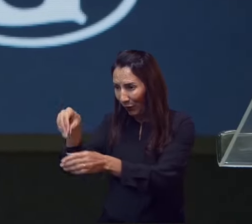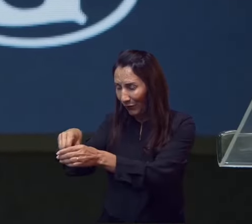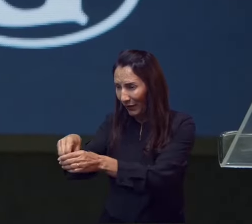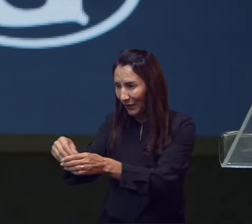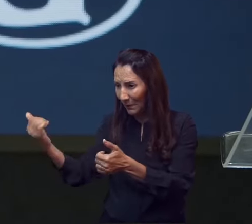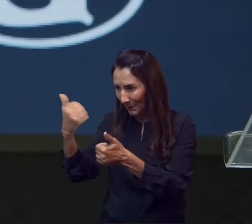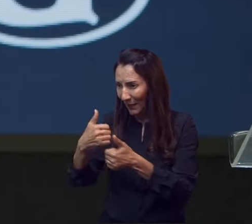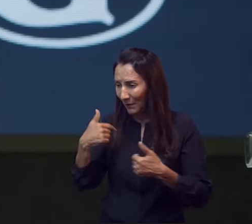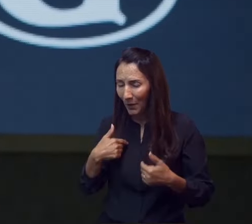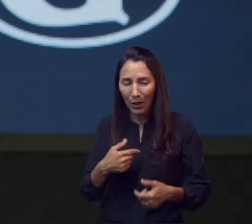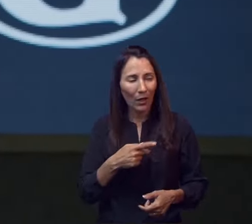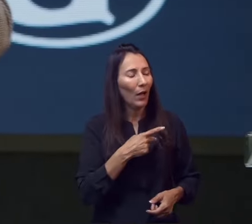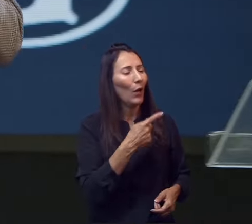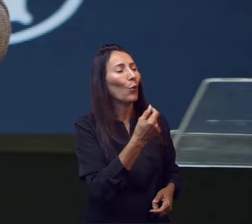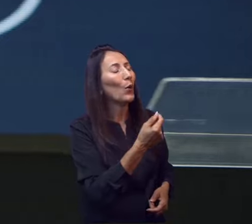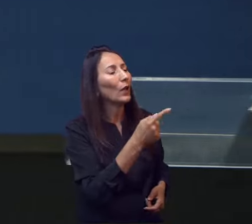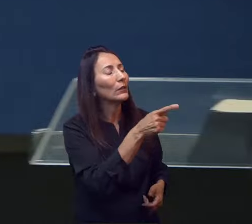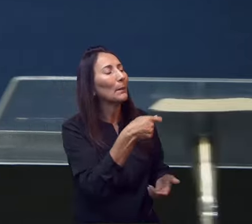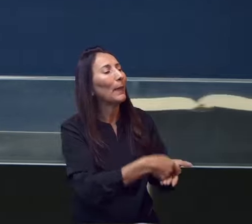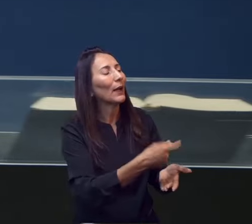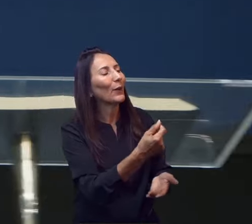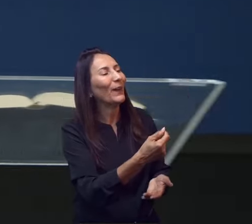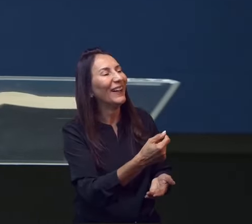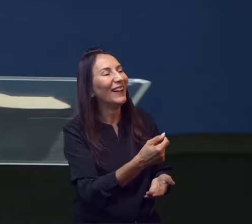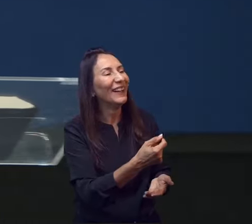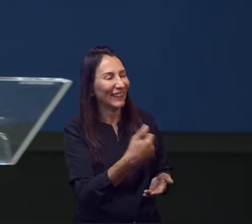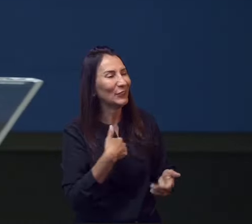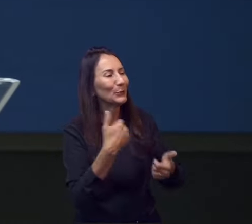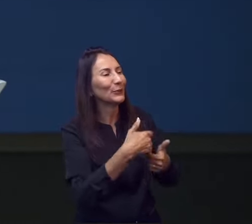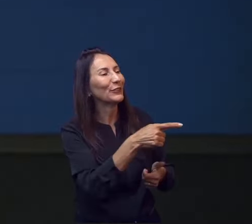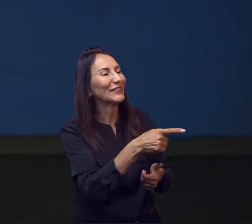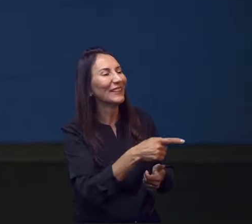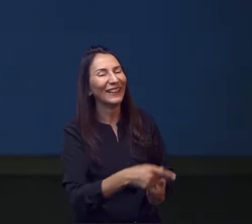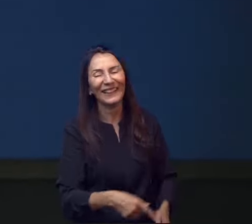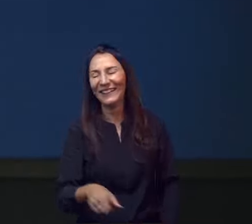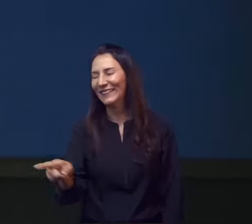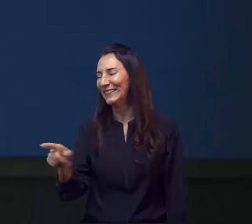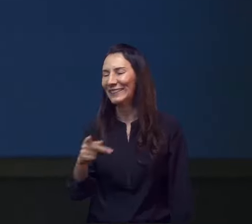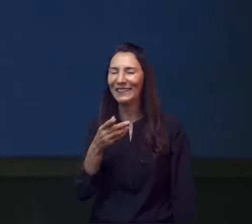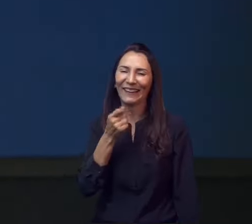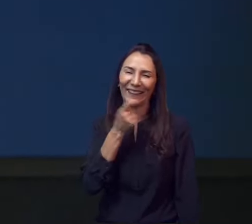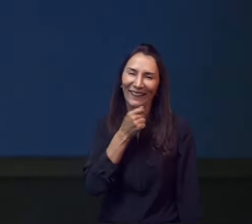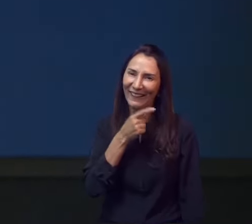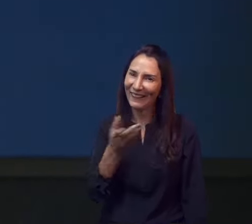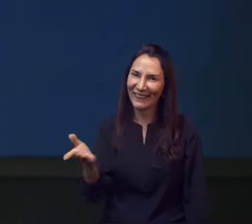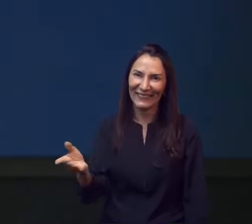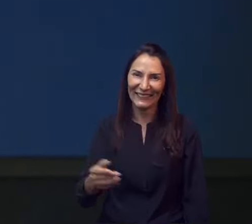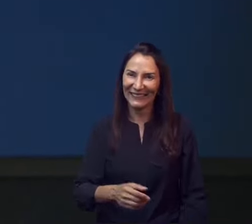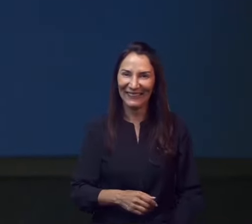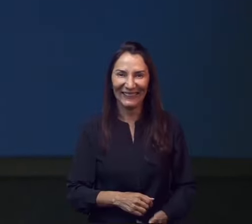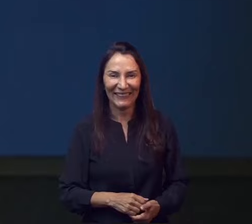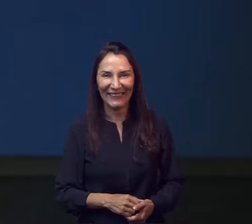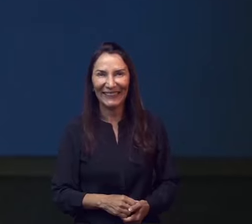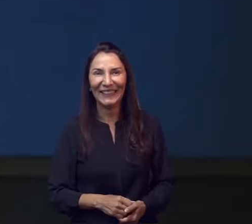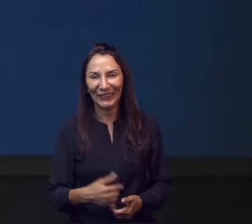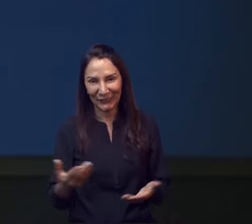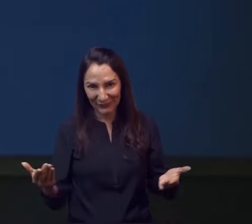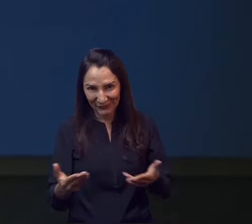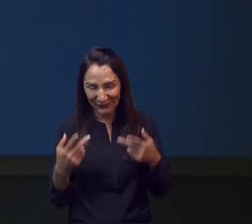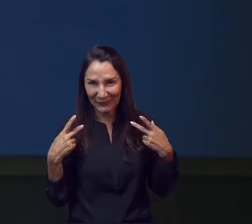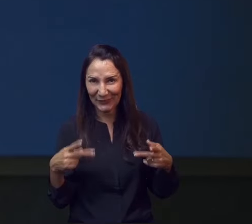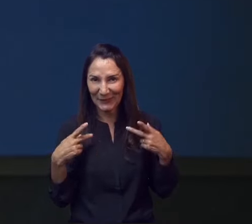fala quanto que eu vou lá sempre tentando história então eu vou eu vou pregar